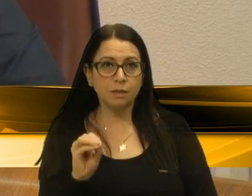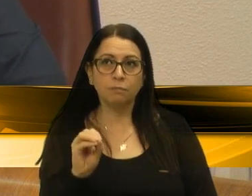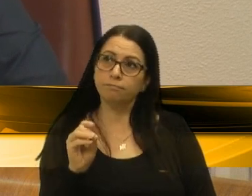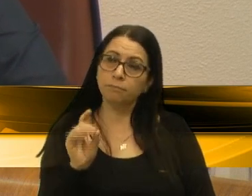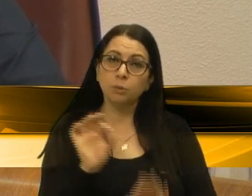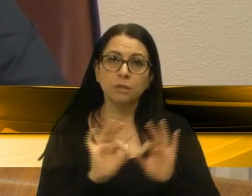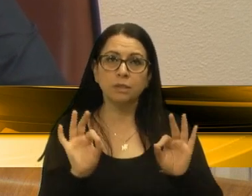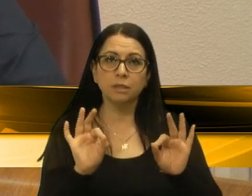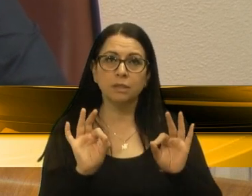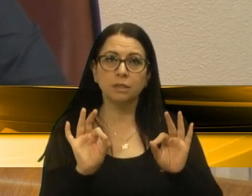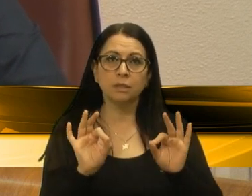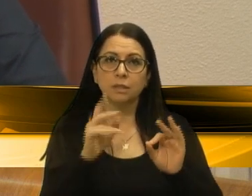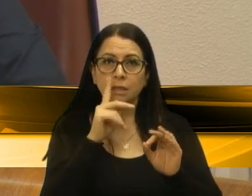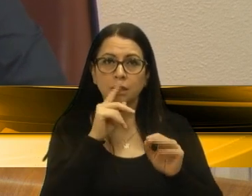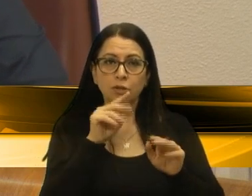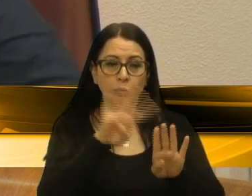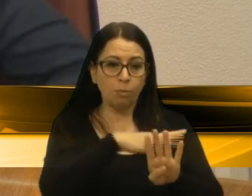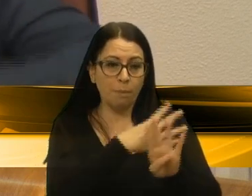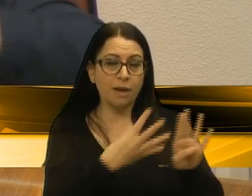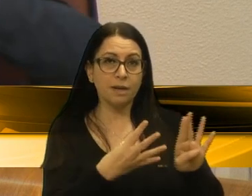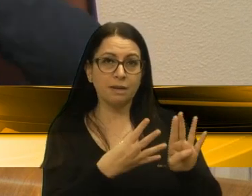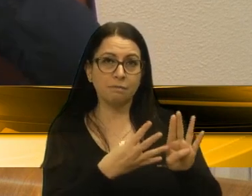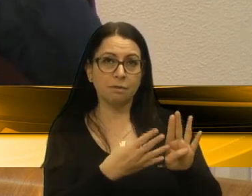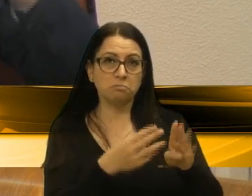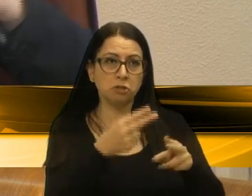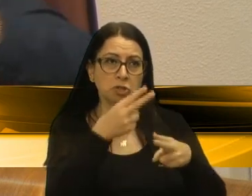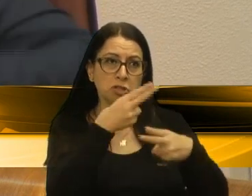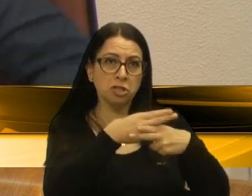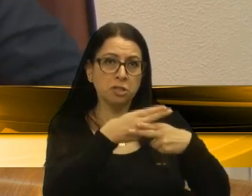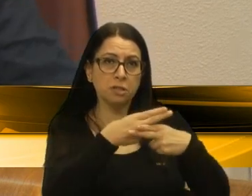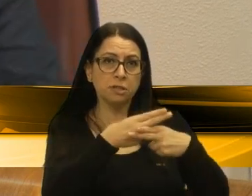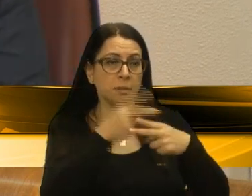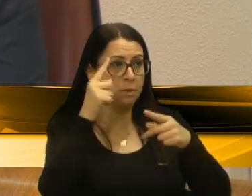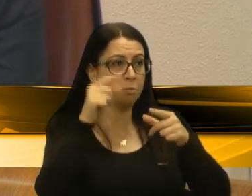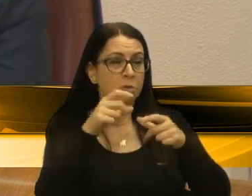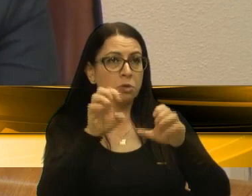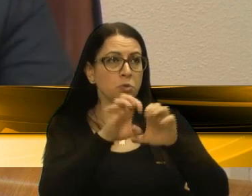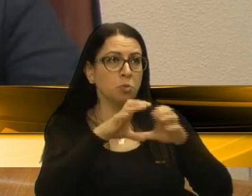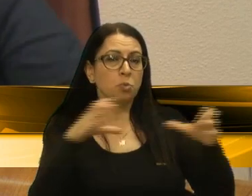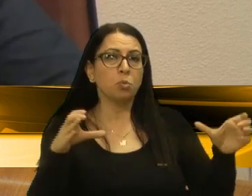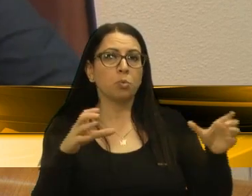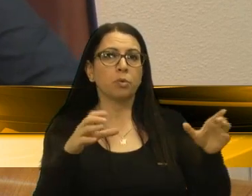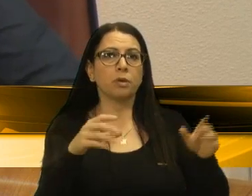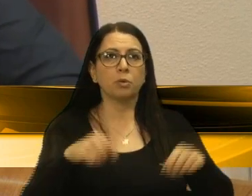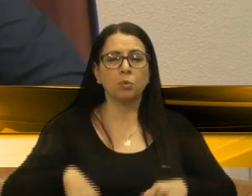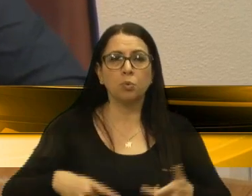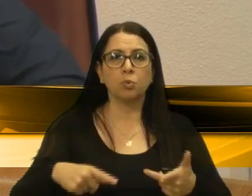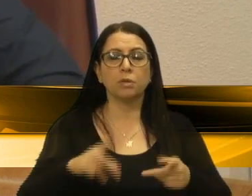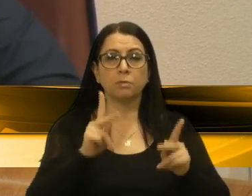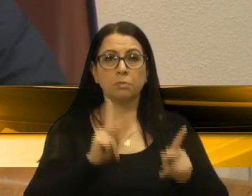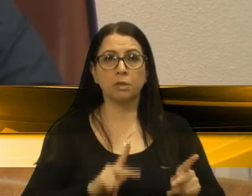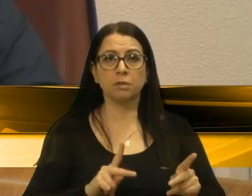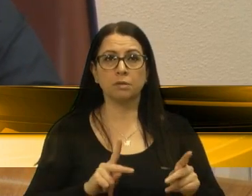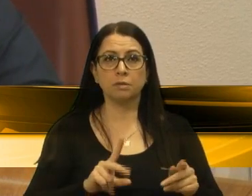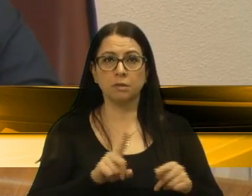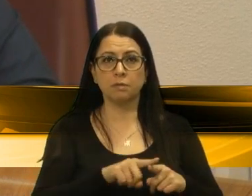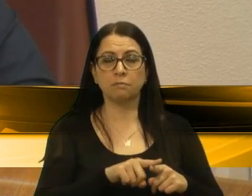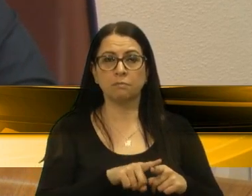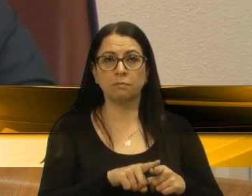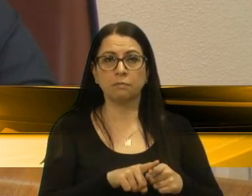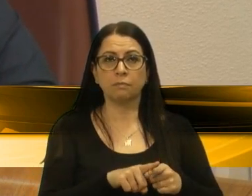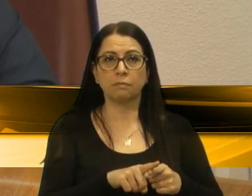Janaína de Carli dos Santos recomendava ao prefeito municipal que controlasse o número de passageiros. E isso não foi controlado.